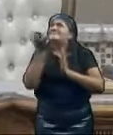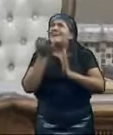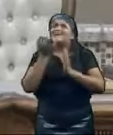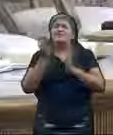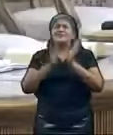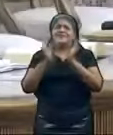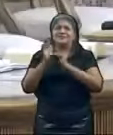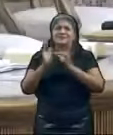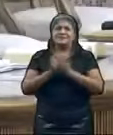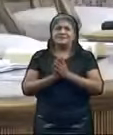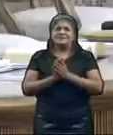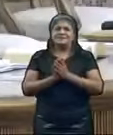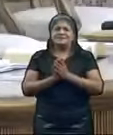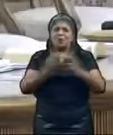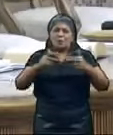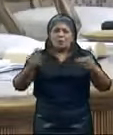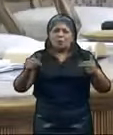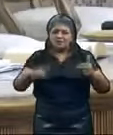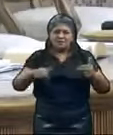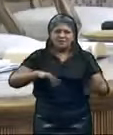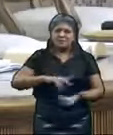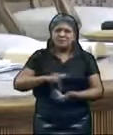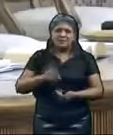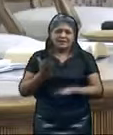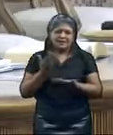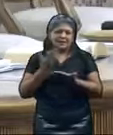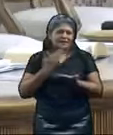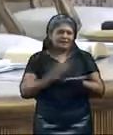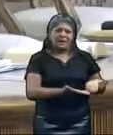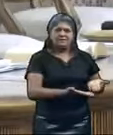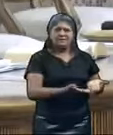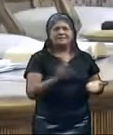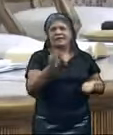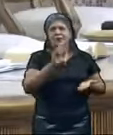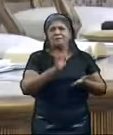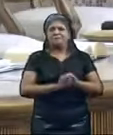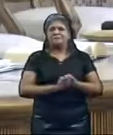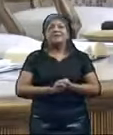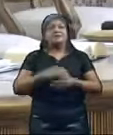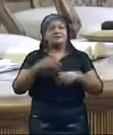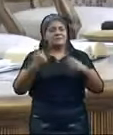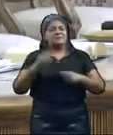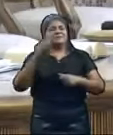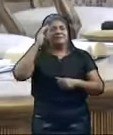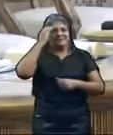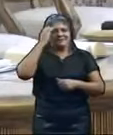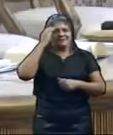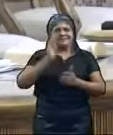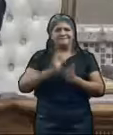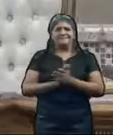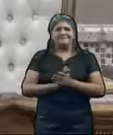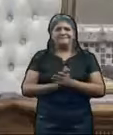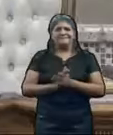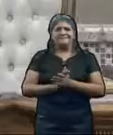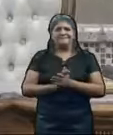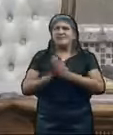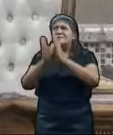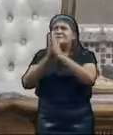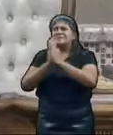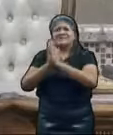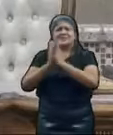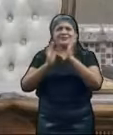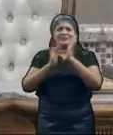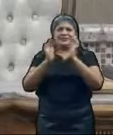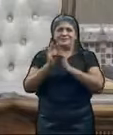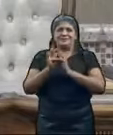pão nosso de cada dia nos dá hoje agora que você tem que trabalhar fisicamente trabalhar lá e isso a e